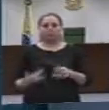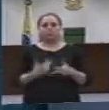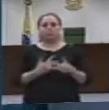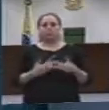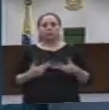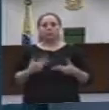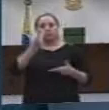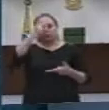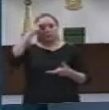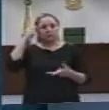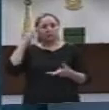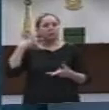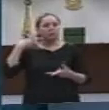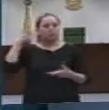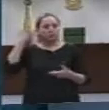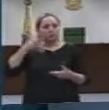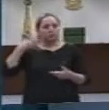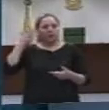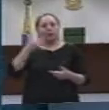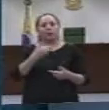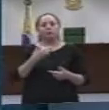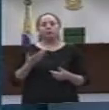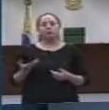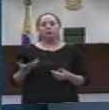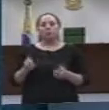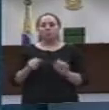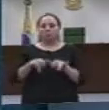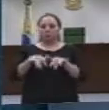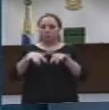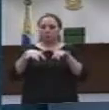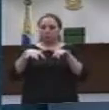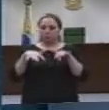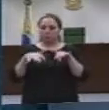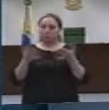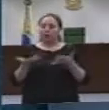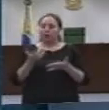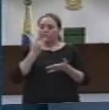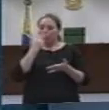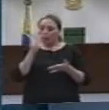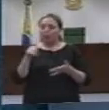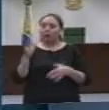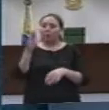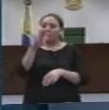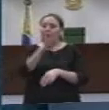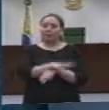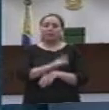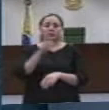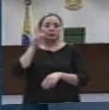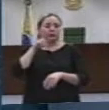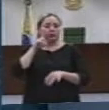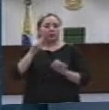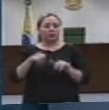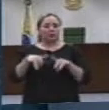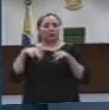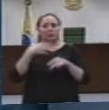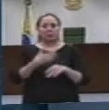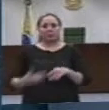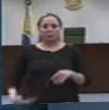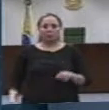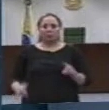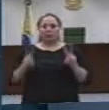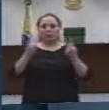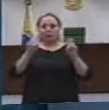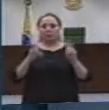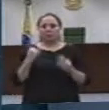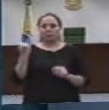público com as matar histórica audiência pública sobre um tema tão importante